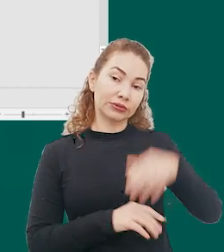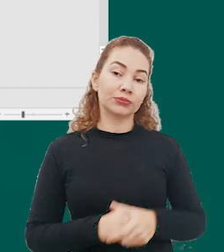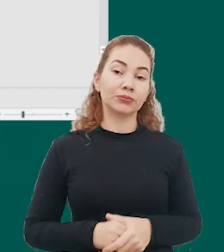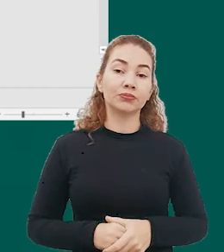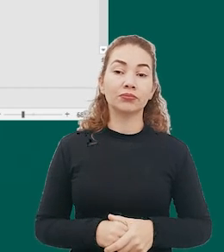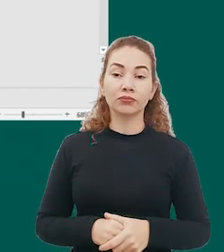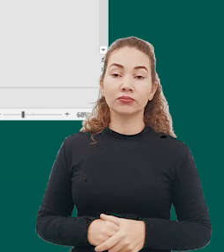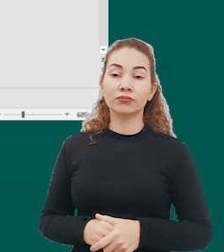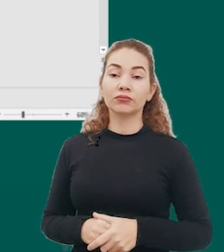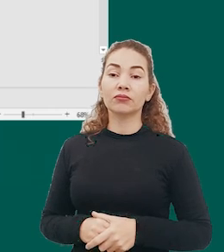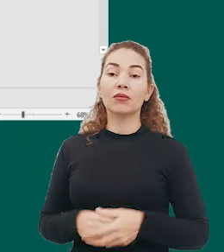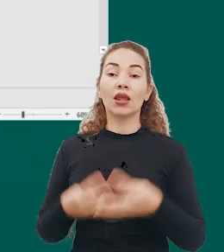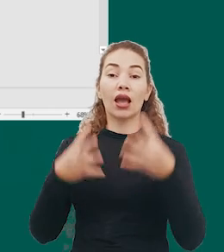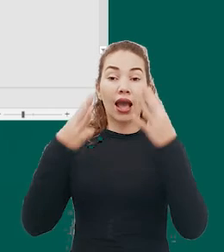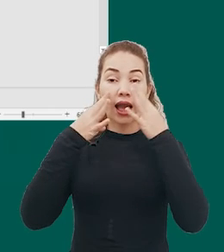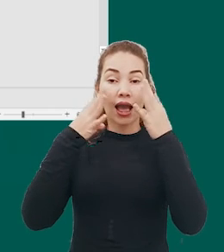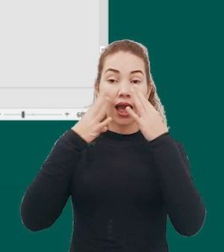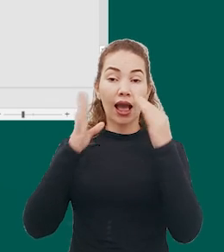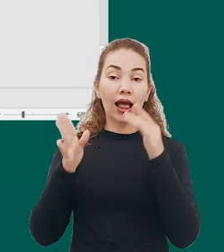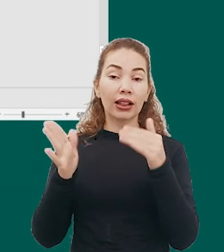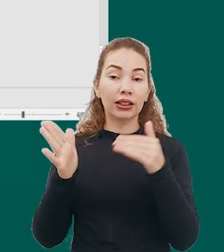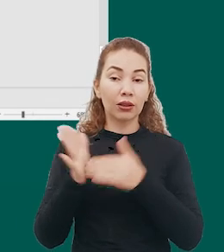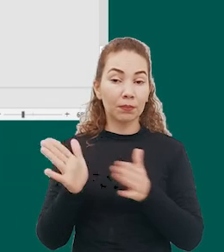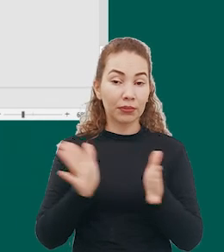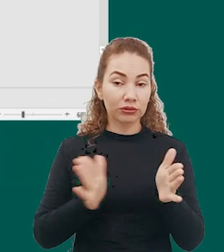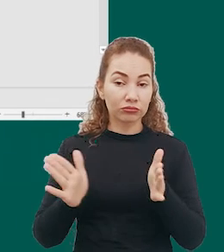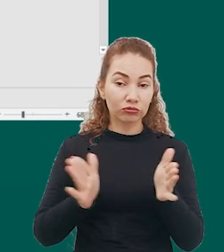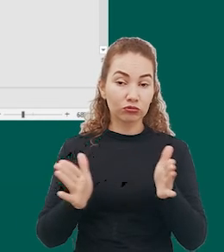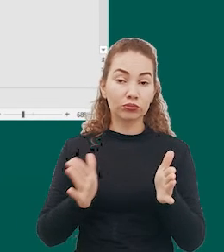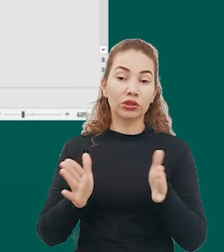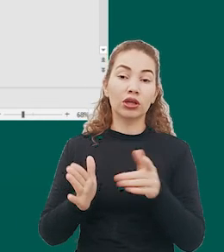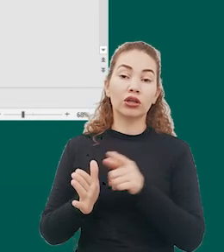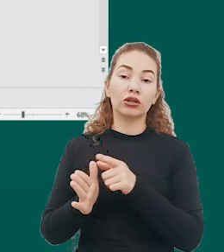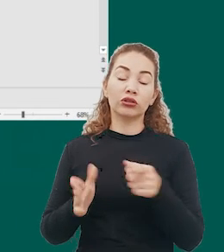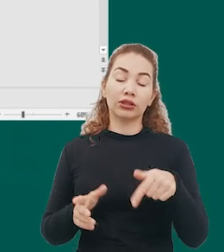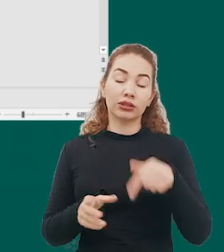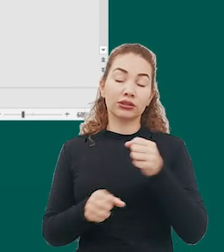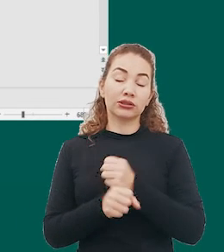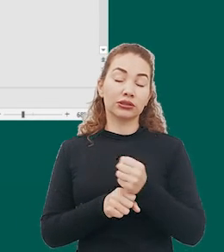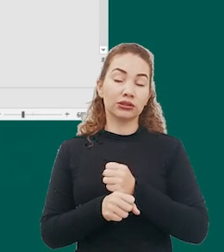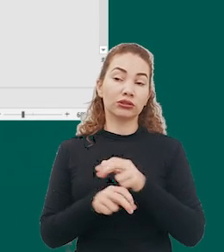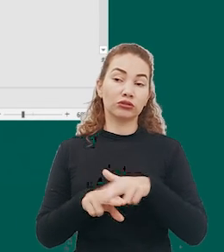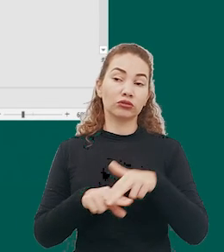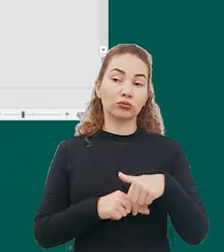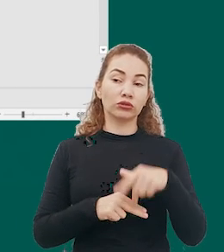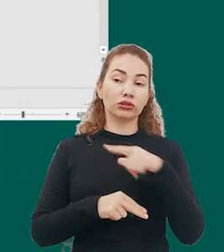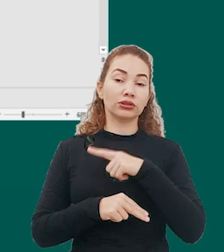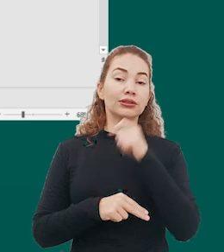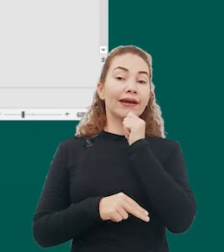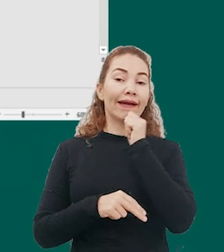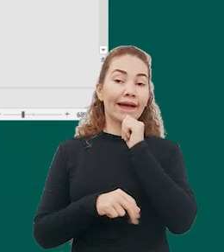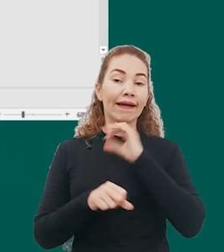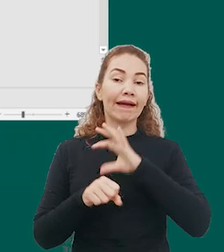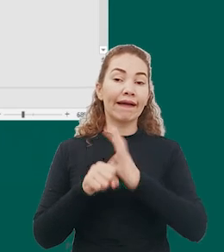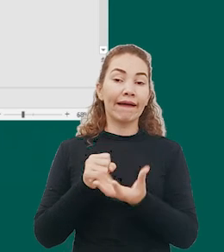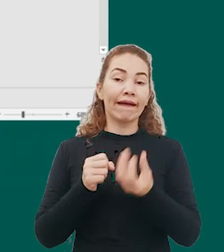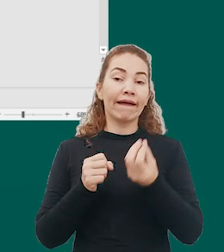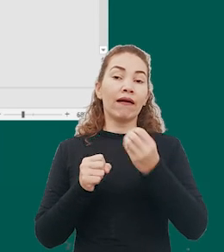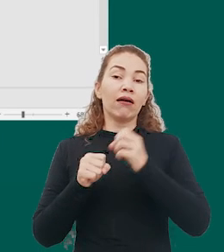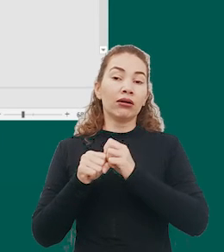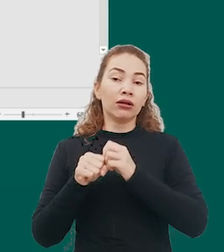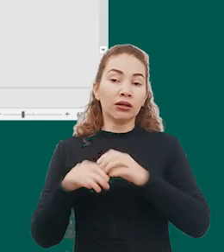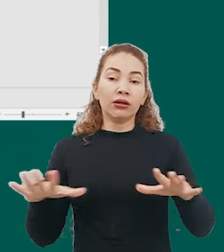certo? Fiquem atentos ao prazo. Para este ano, devido ao fato de nós ainda estarmos dentro de uma